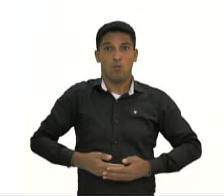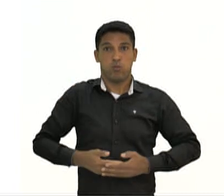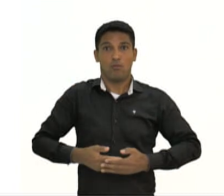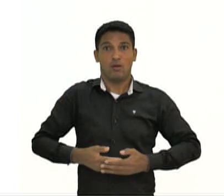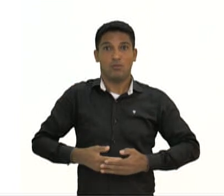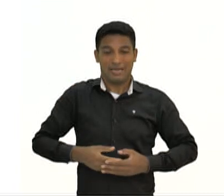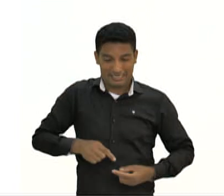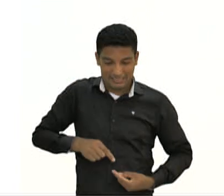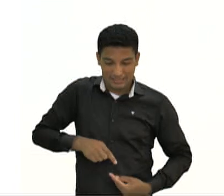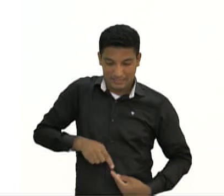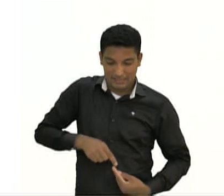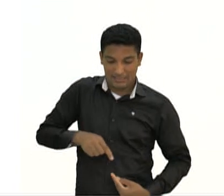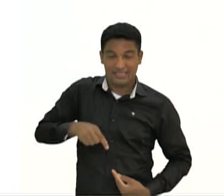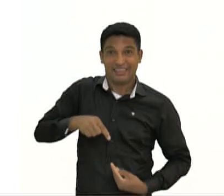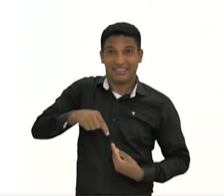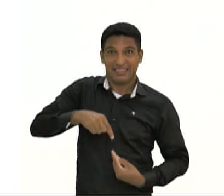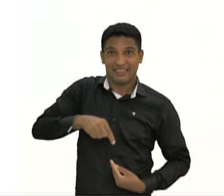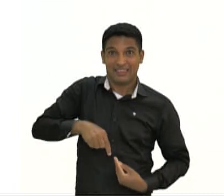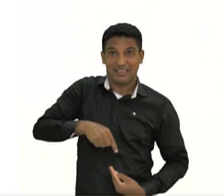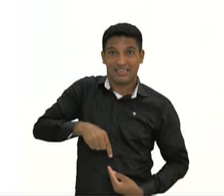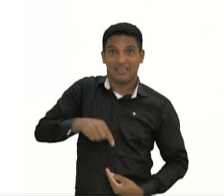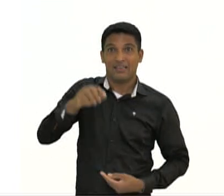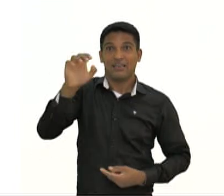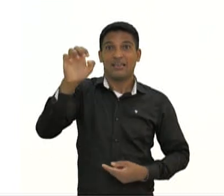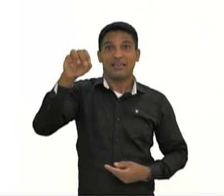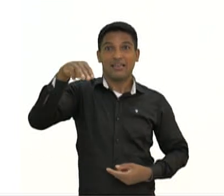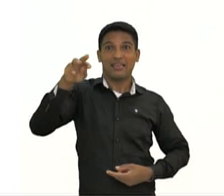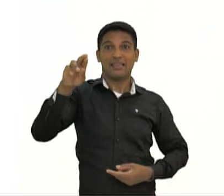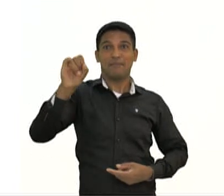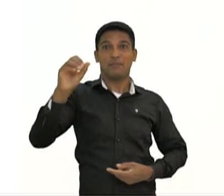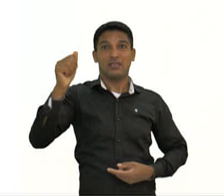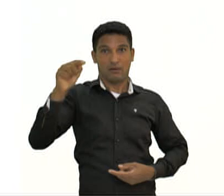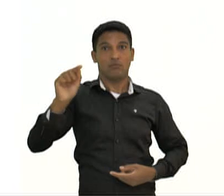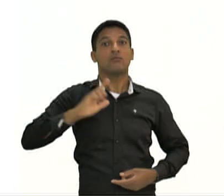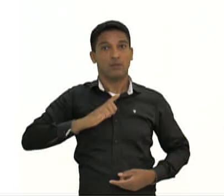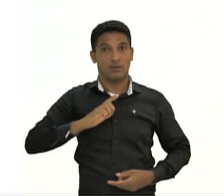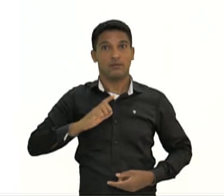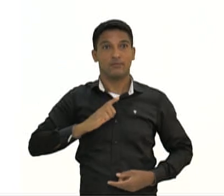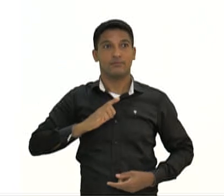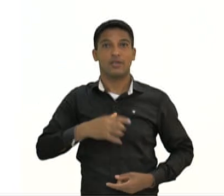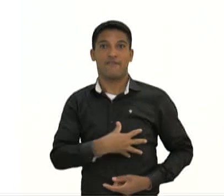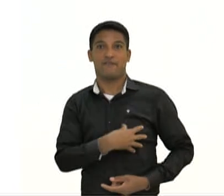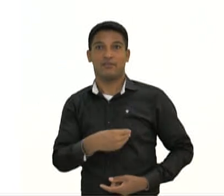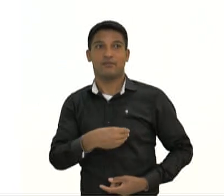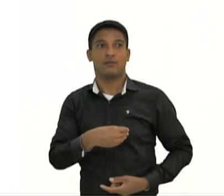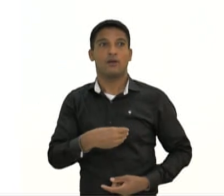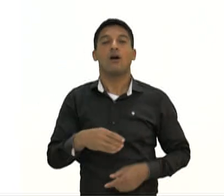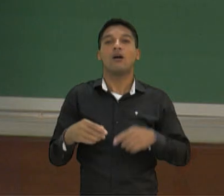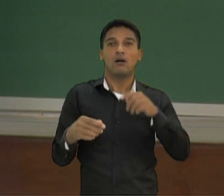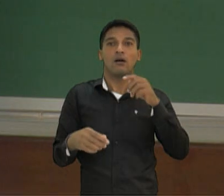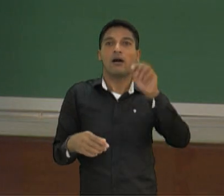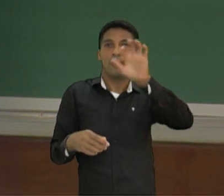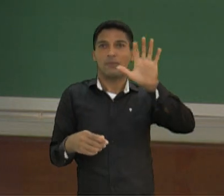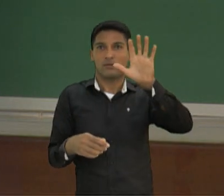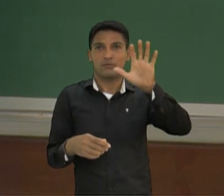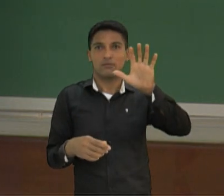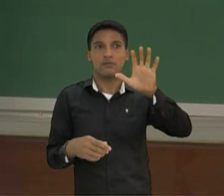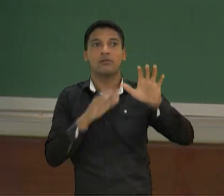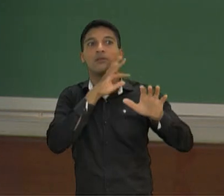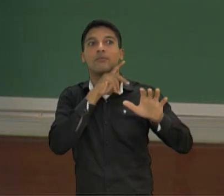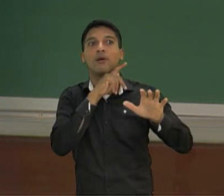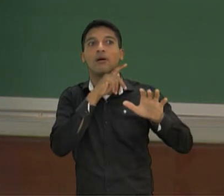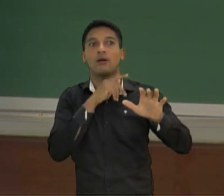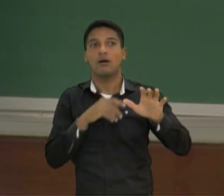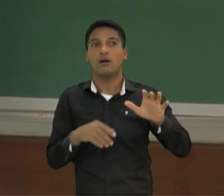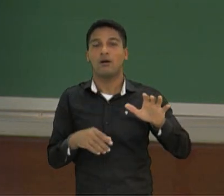o embriãozinho, o feto ali, para terminar o desenvolvimento embrionário. Exemplos que nós temos, o coala, o canguru, e